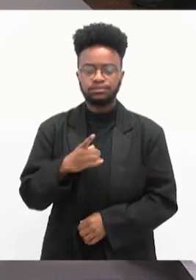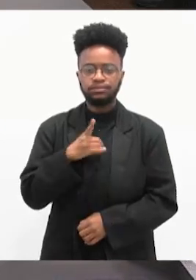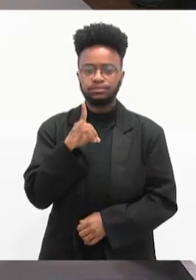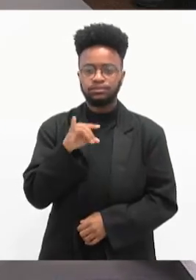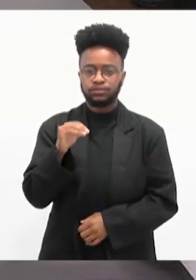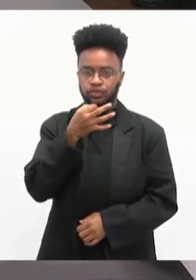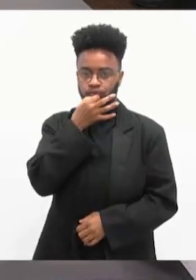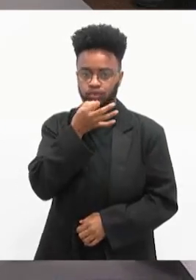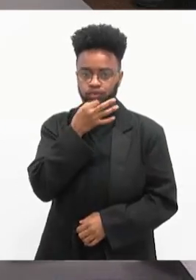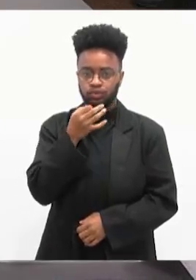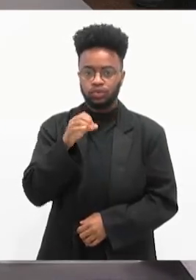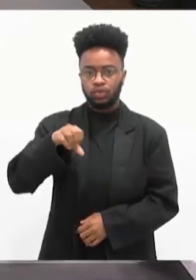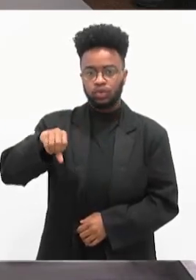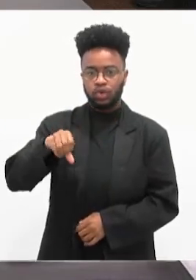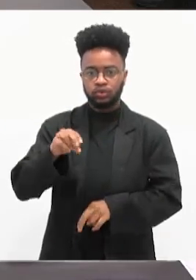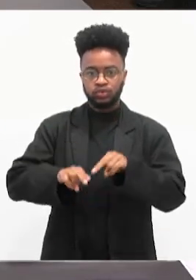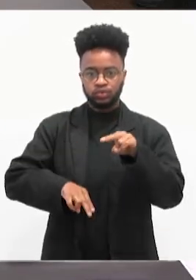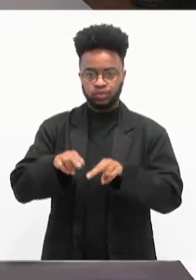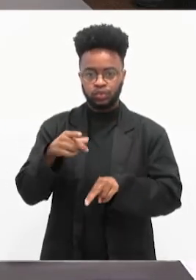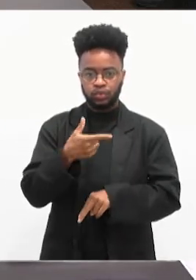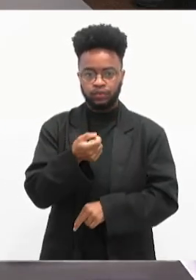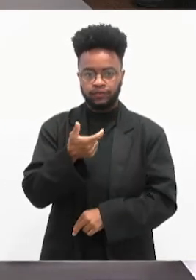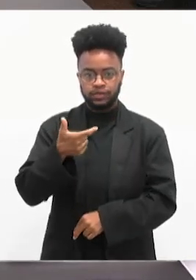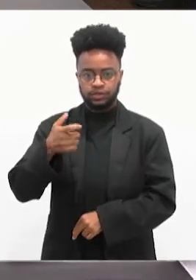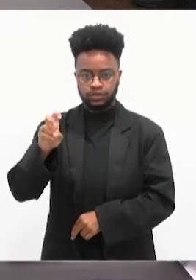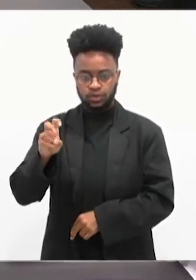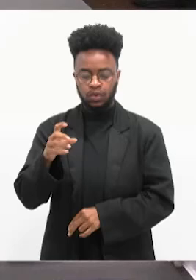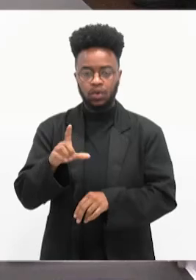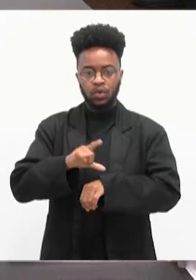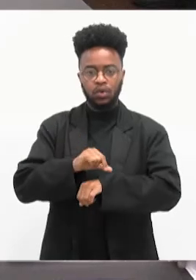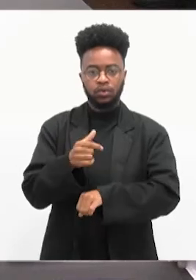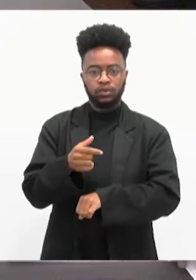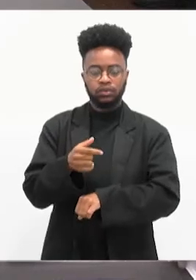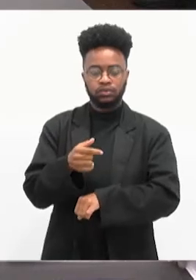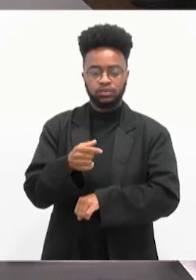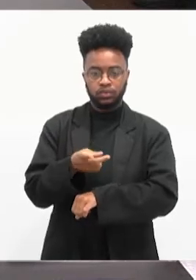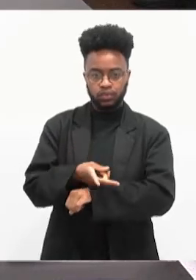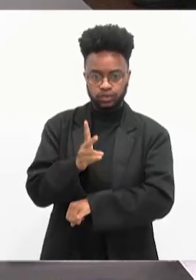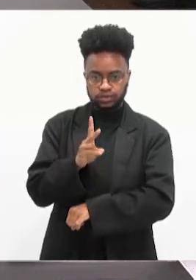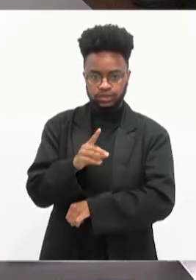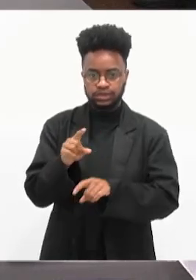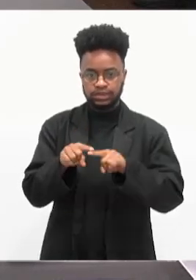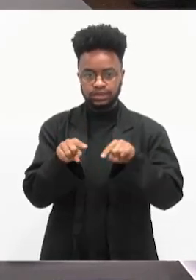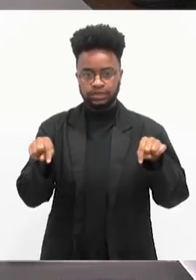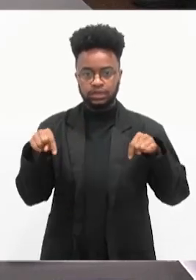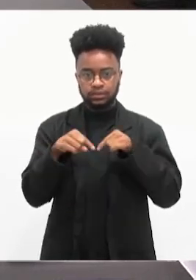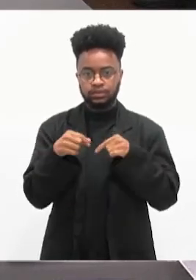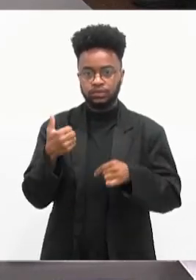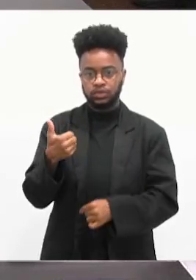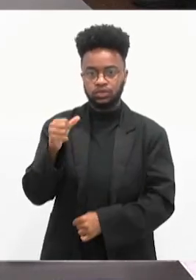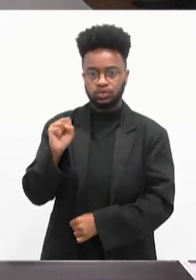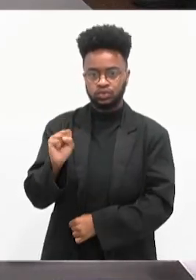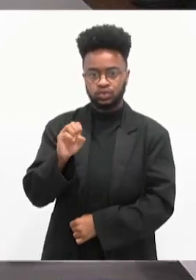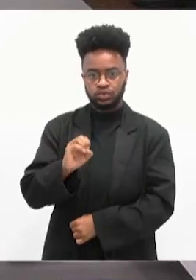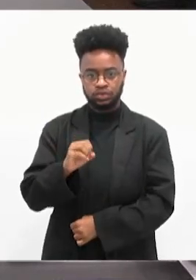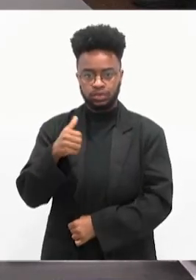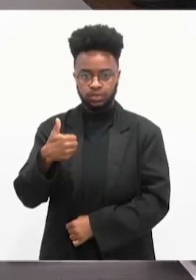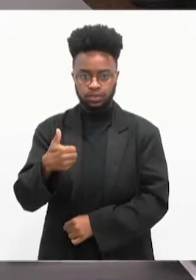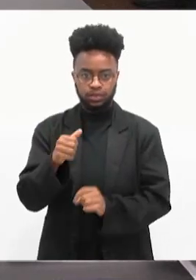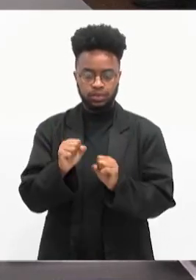9 de junho de 2025, às 14 horas, na sala 1801, para